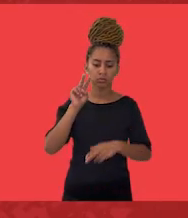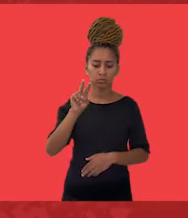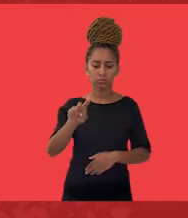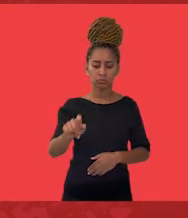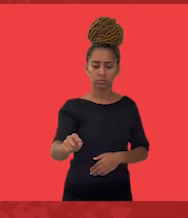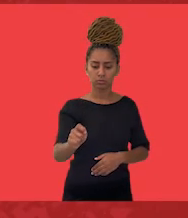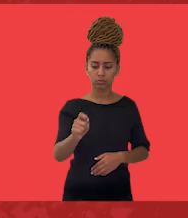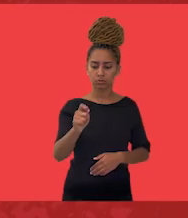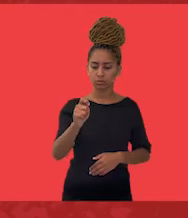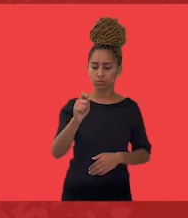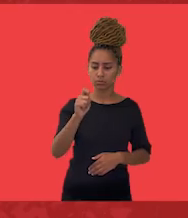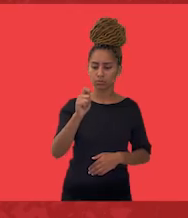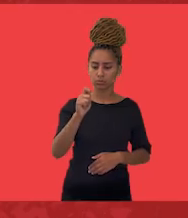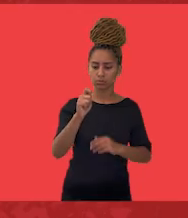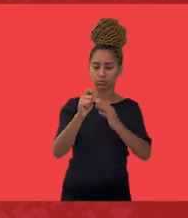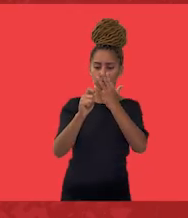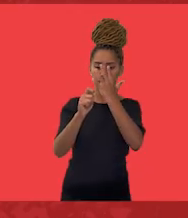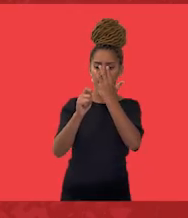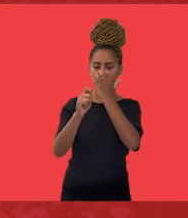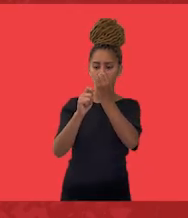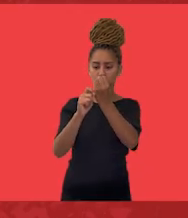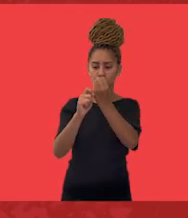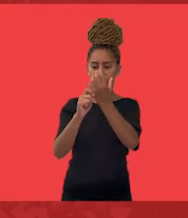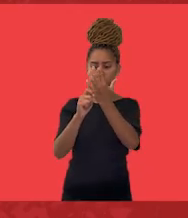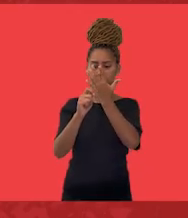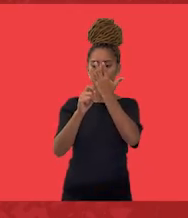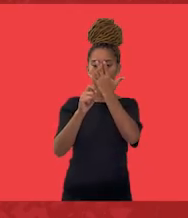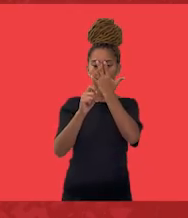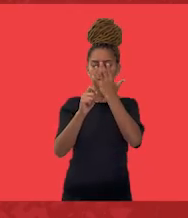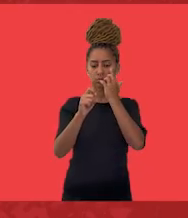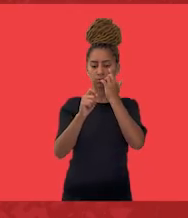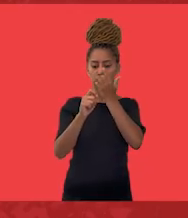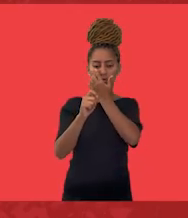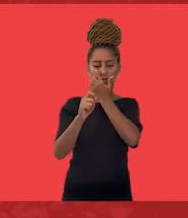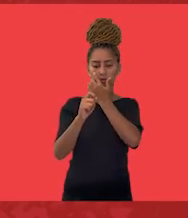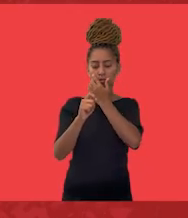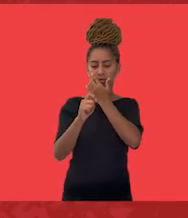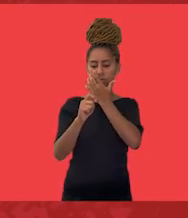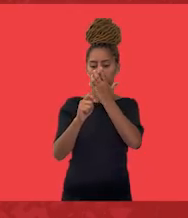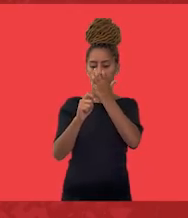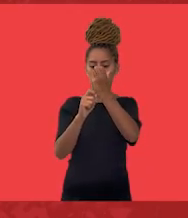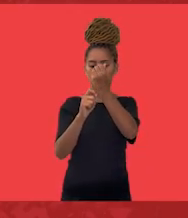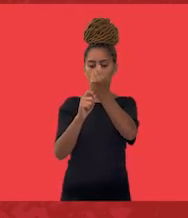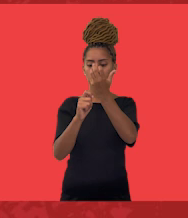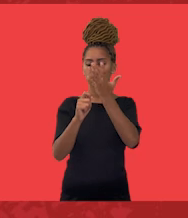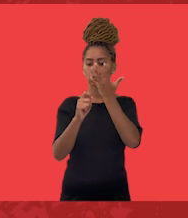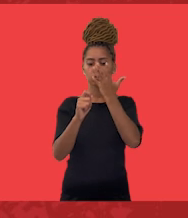Coração. Caprichoso embrulho de fitas douradas e flores ornamentais